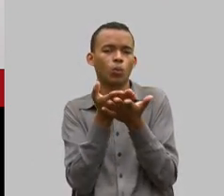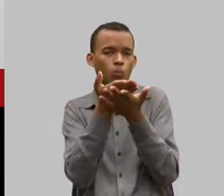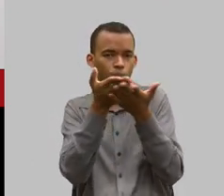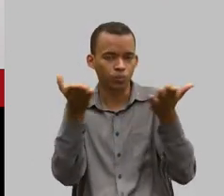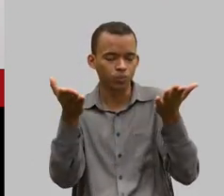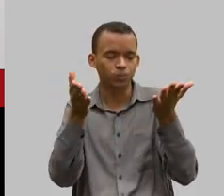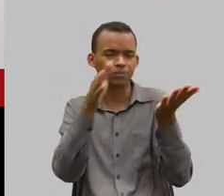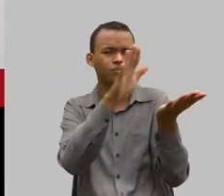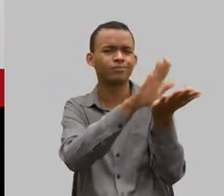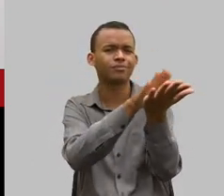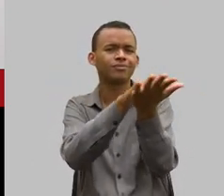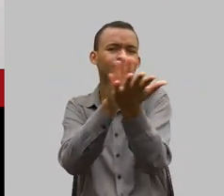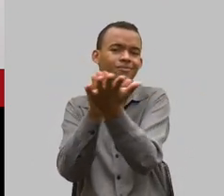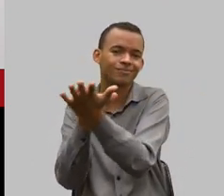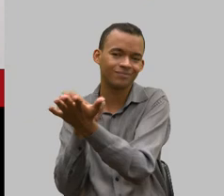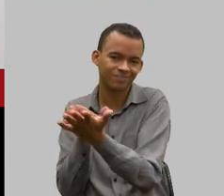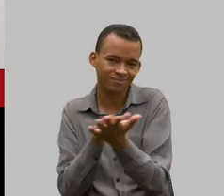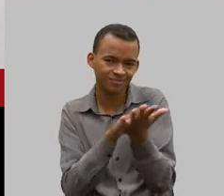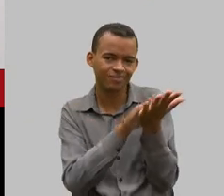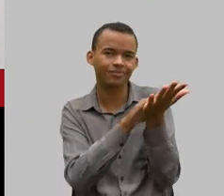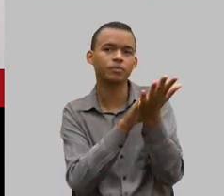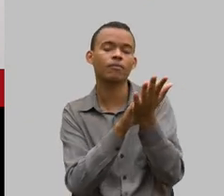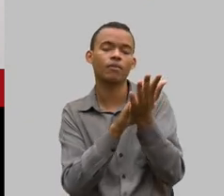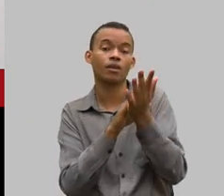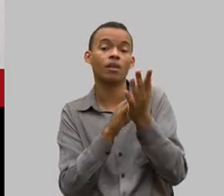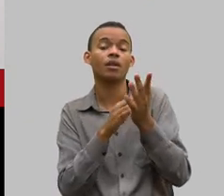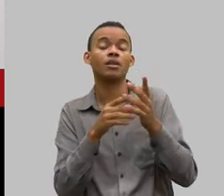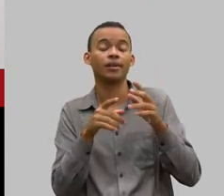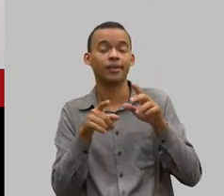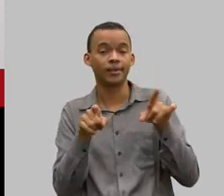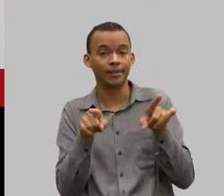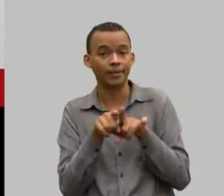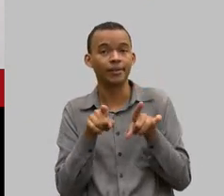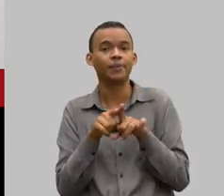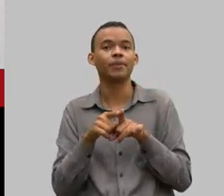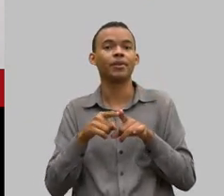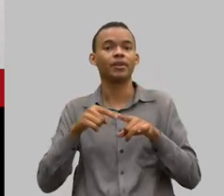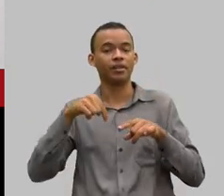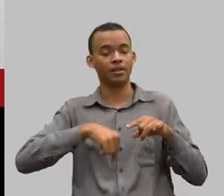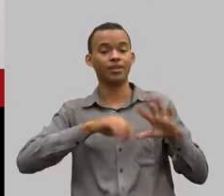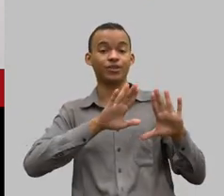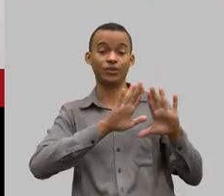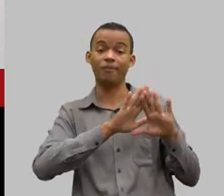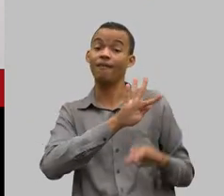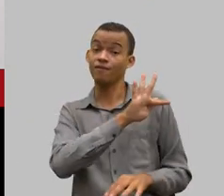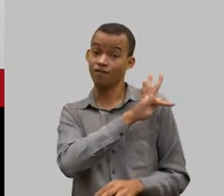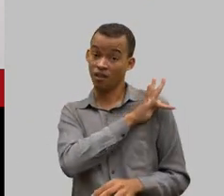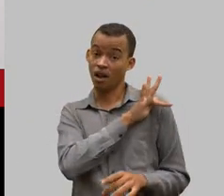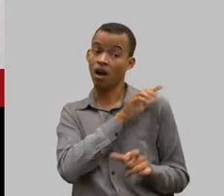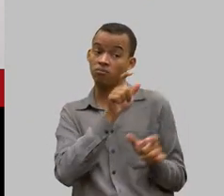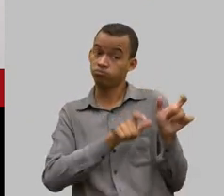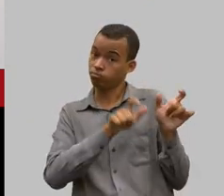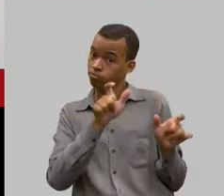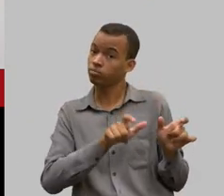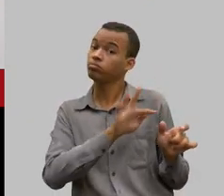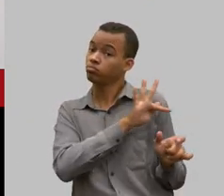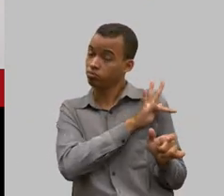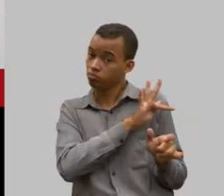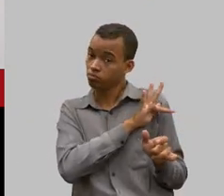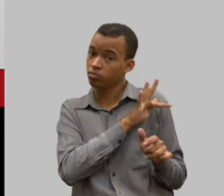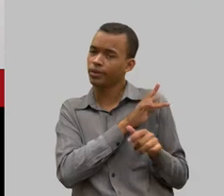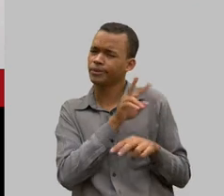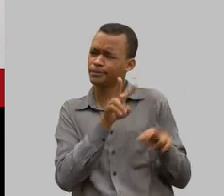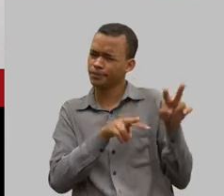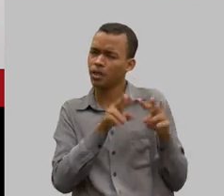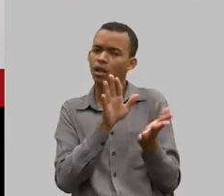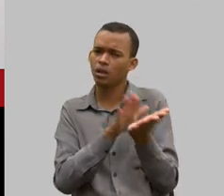parabéns recebam né os elogios daqueles que fiscalizam porque é parabenizar é um ato